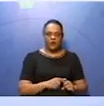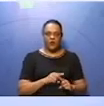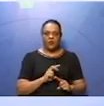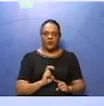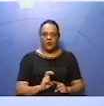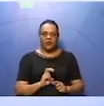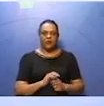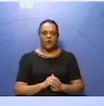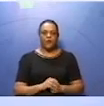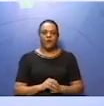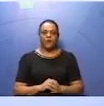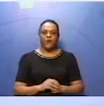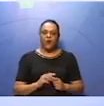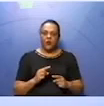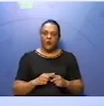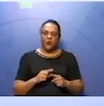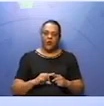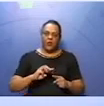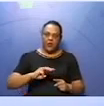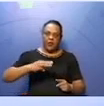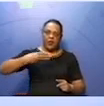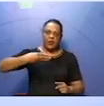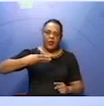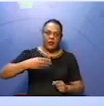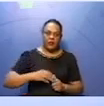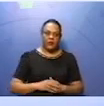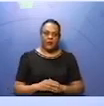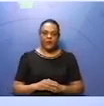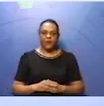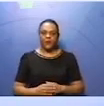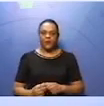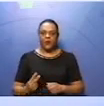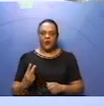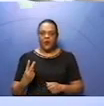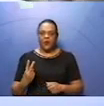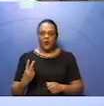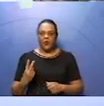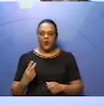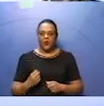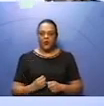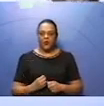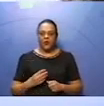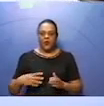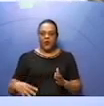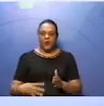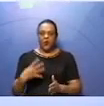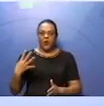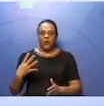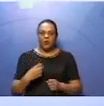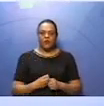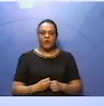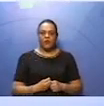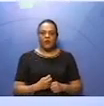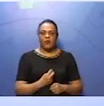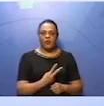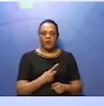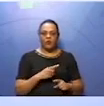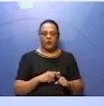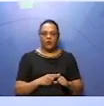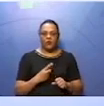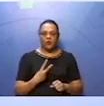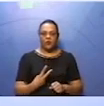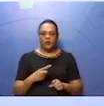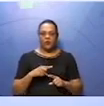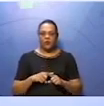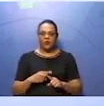vezes, porque o expoente é 3. E aqui o 2, eu vou copiar 4 vezes, porque o expoente aqui, o